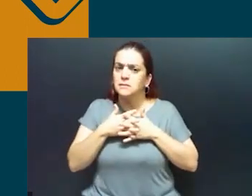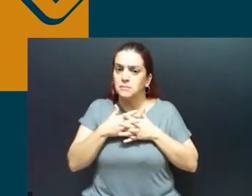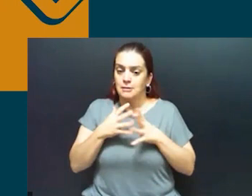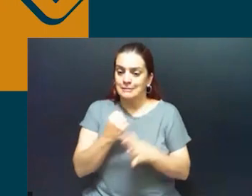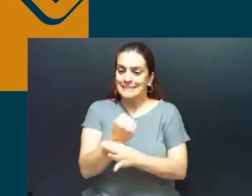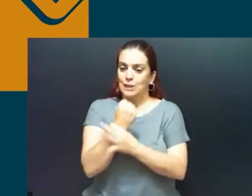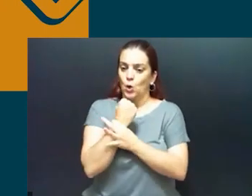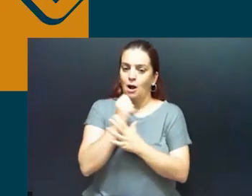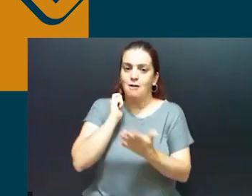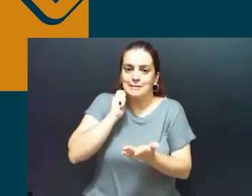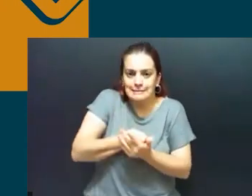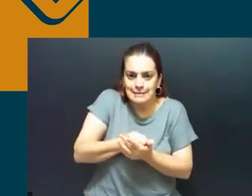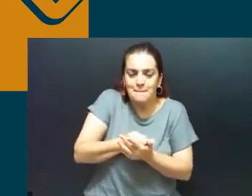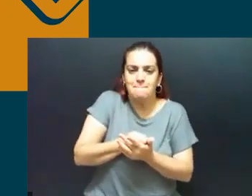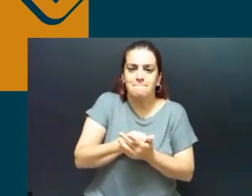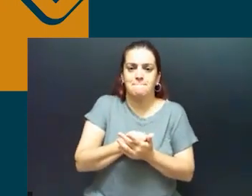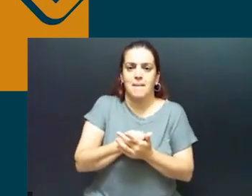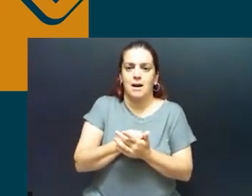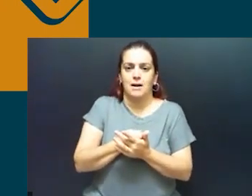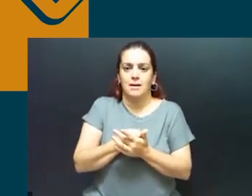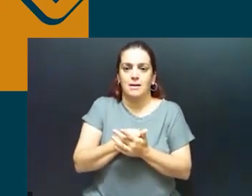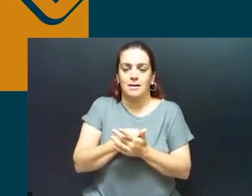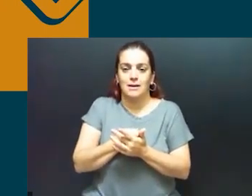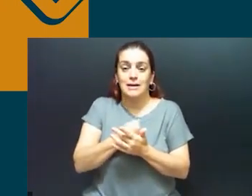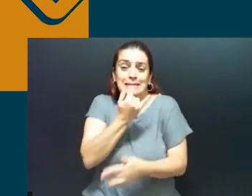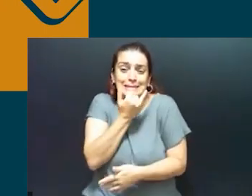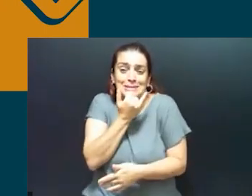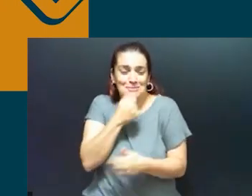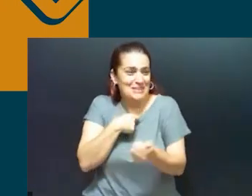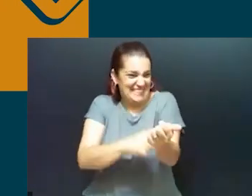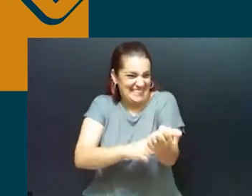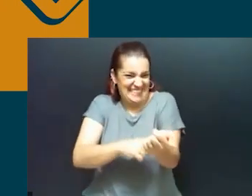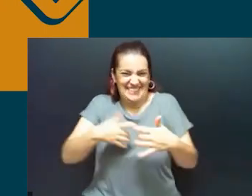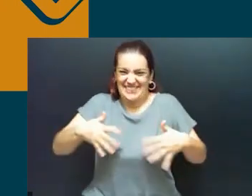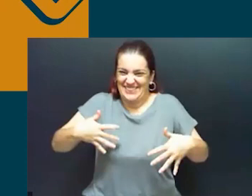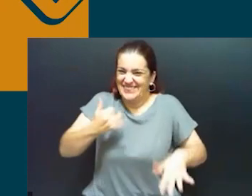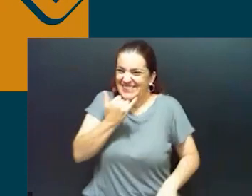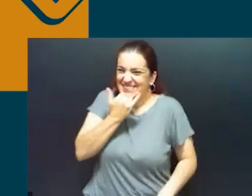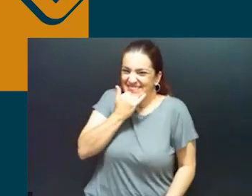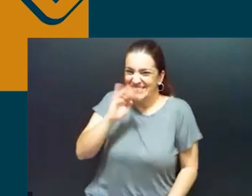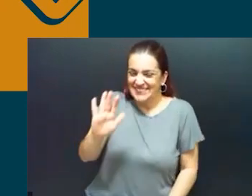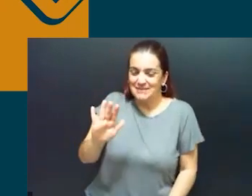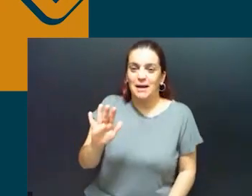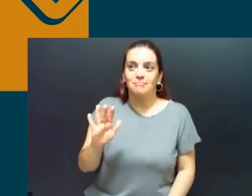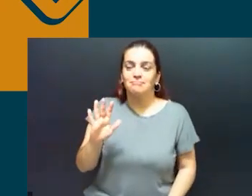transação no mínimo de... Ai, desculpa, eu estou nervosa, tá? No mínimo de tempo hábil.